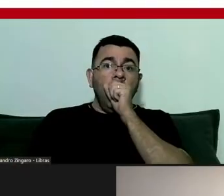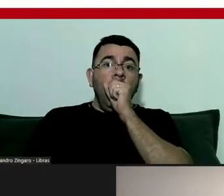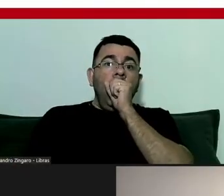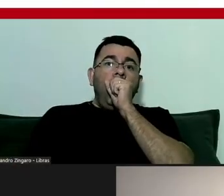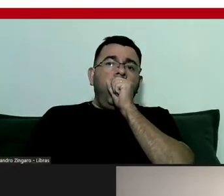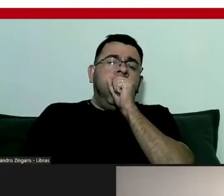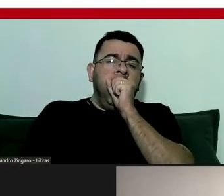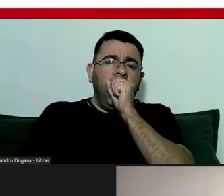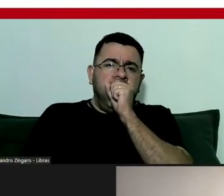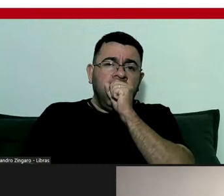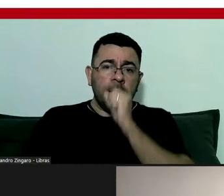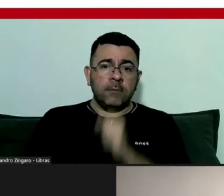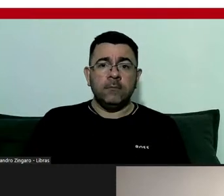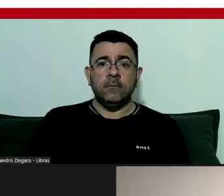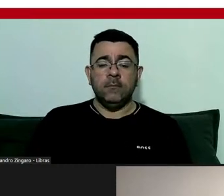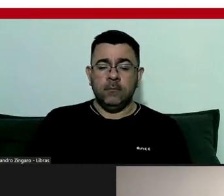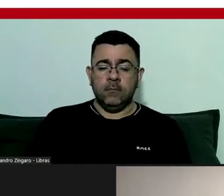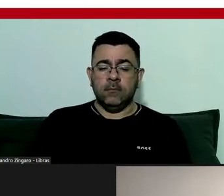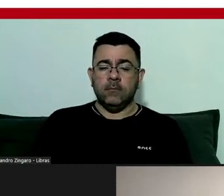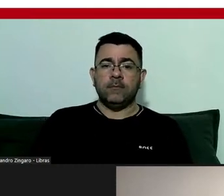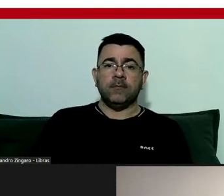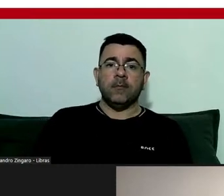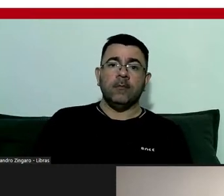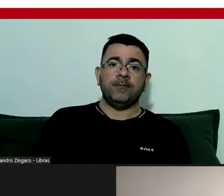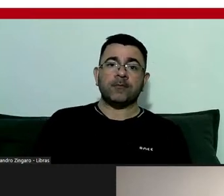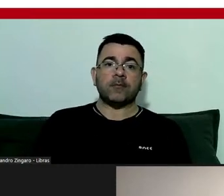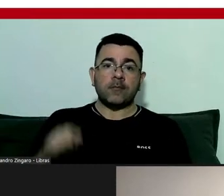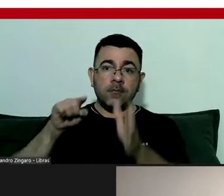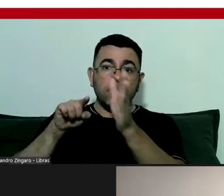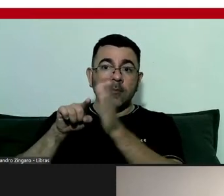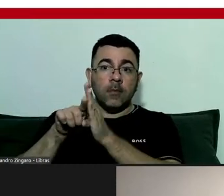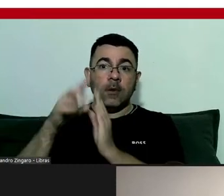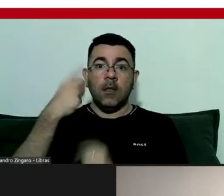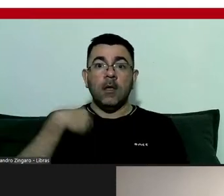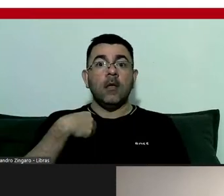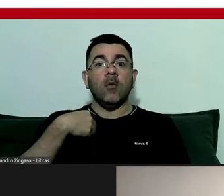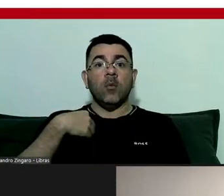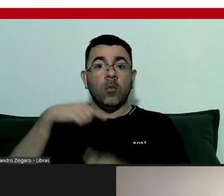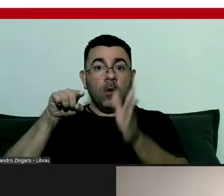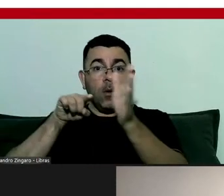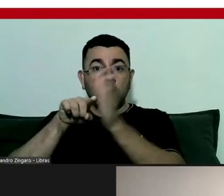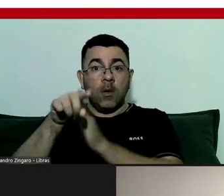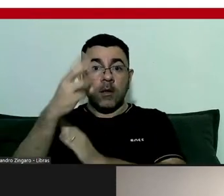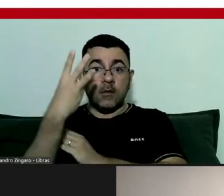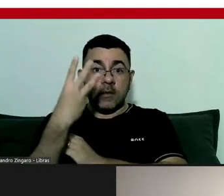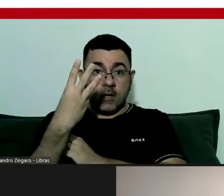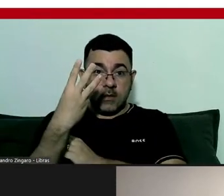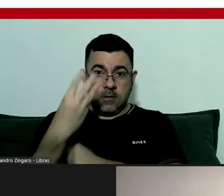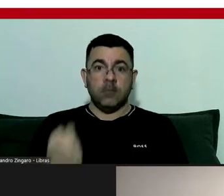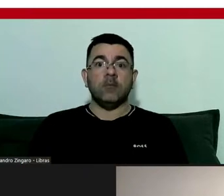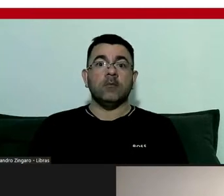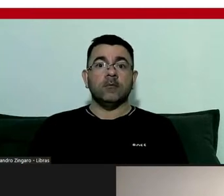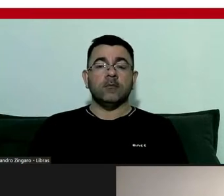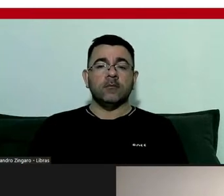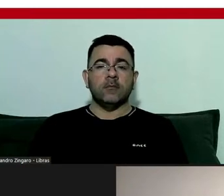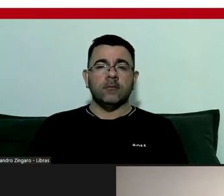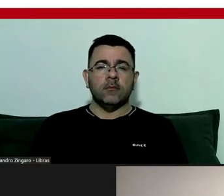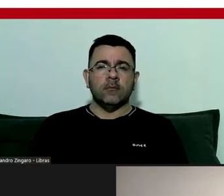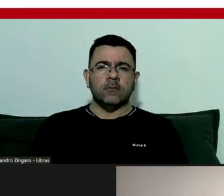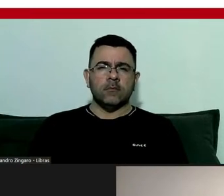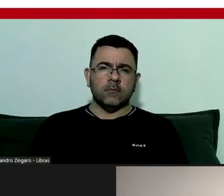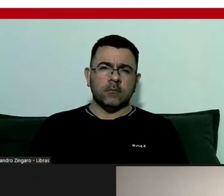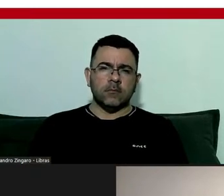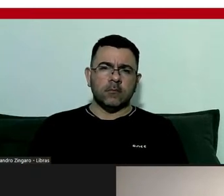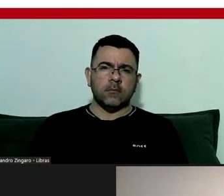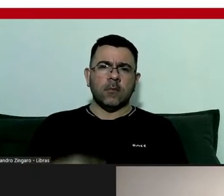eh a gente tem aqui a pergunta do eu vou fazer três perguntas por vez Prefeito que é para dar para dar para